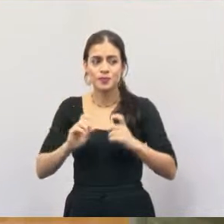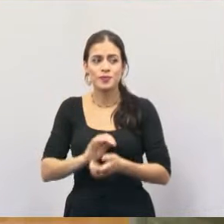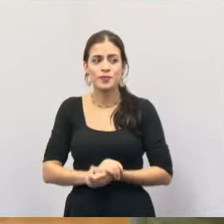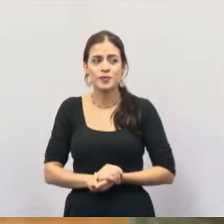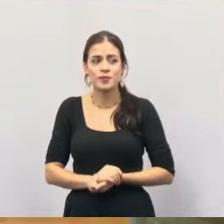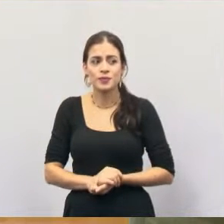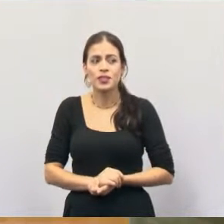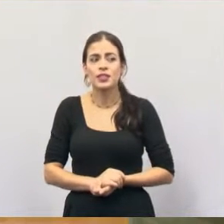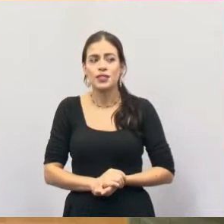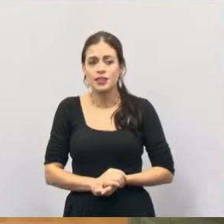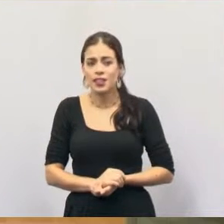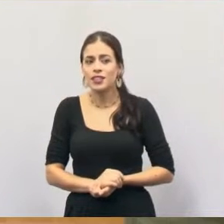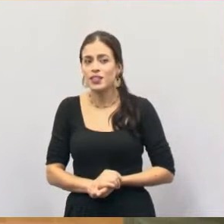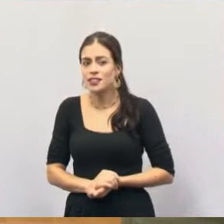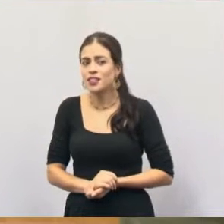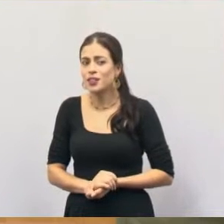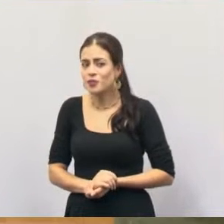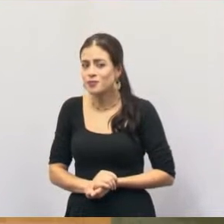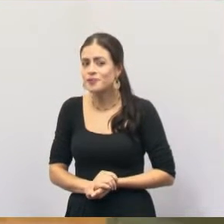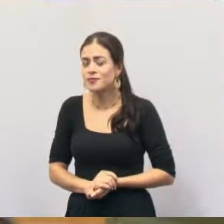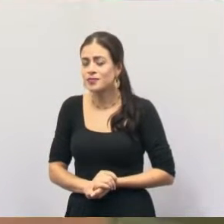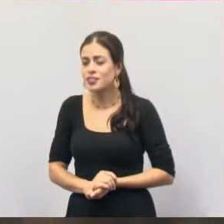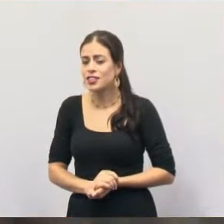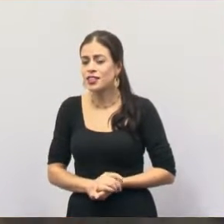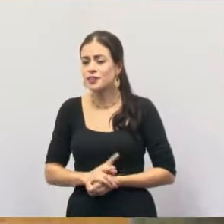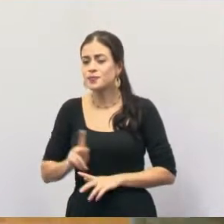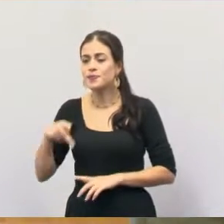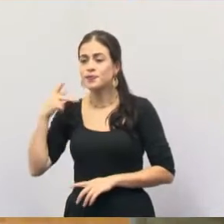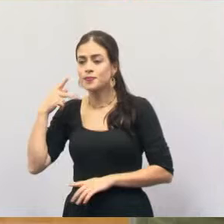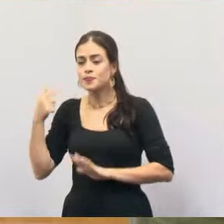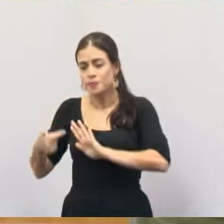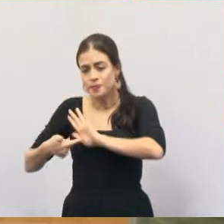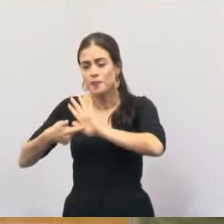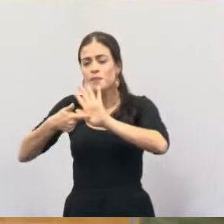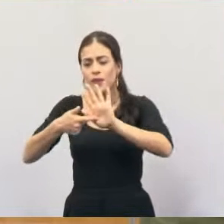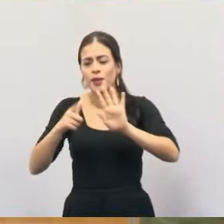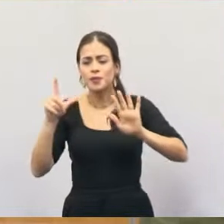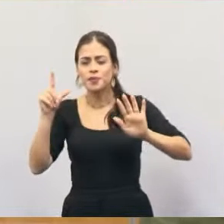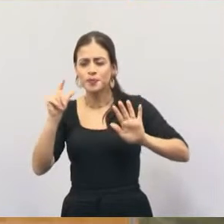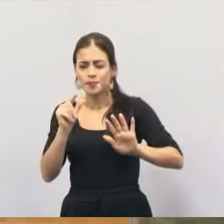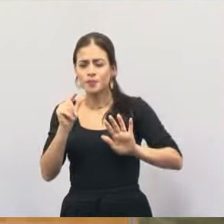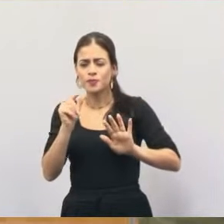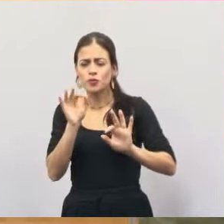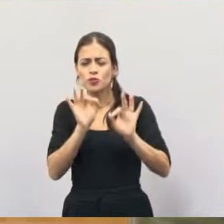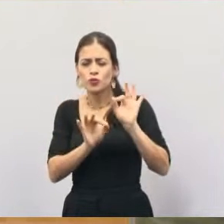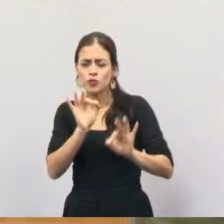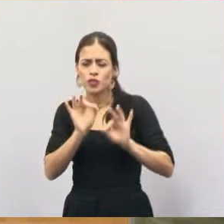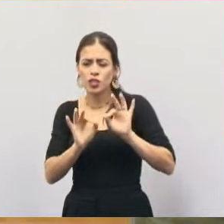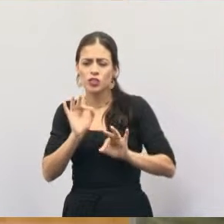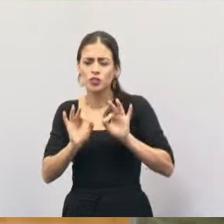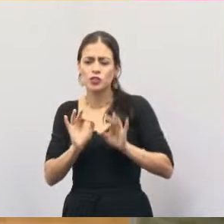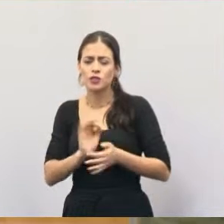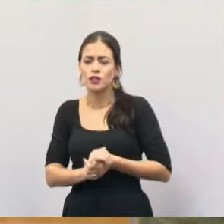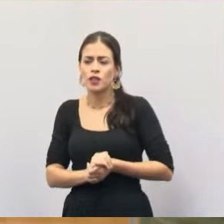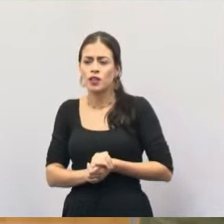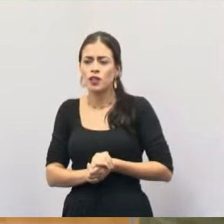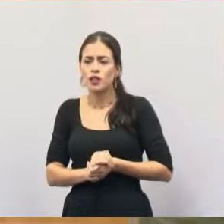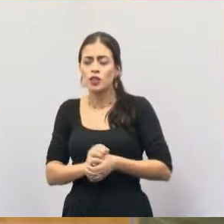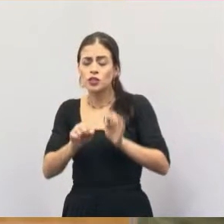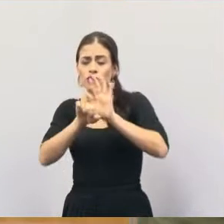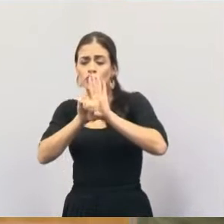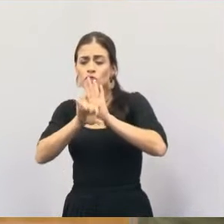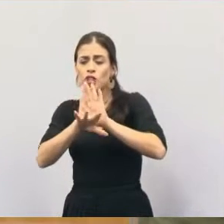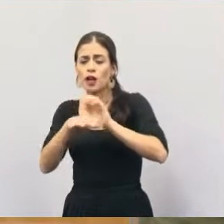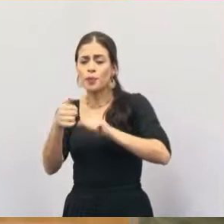artigo 1º, cada vereador poderá indicar, mediante a apresentação de uma breve justificativa, um profissional da